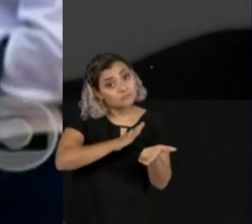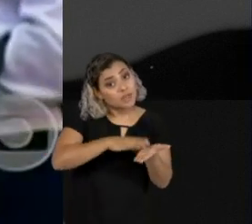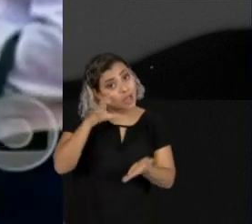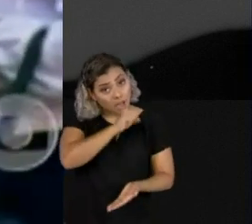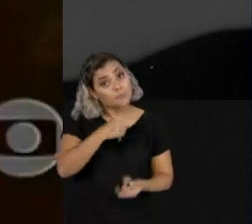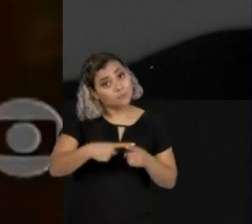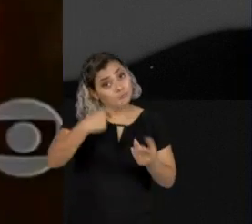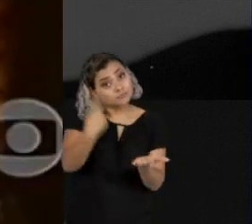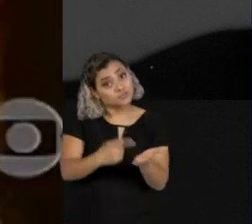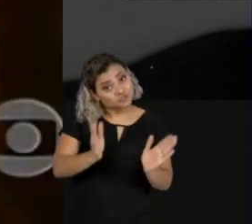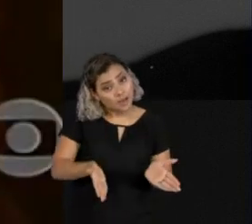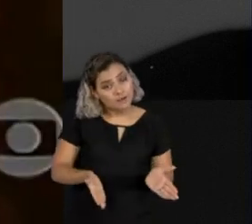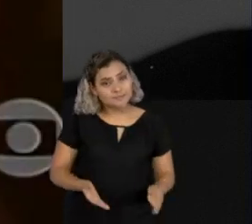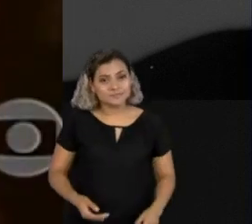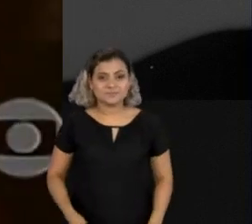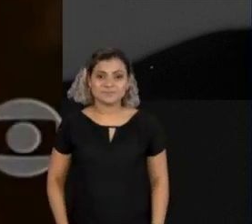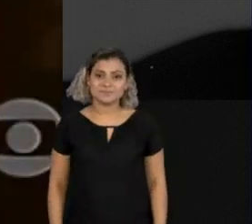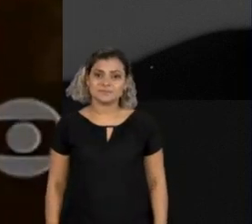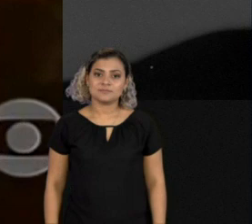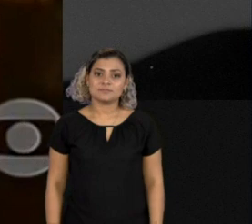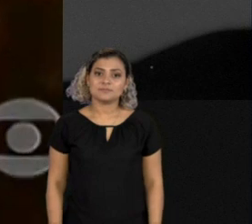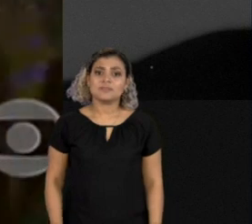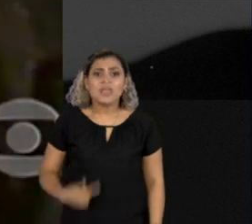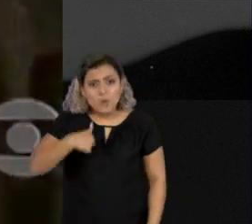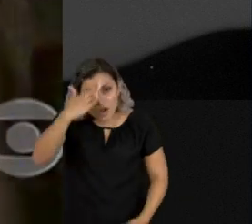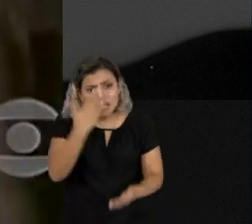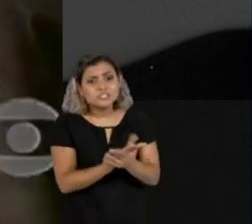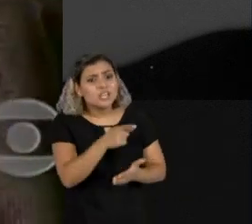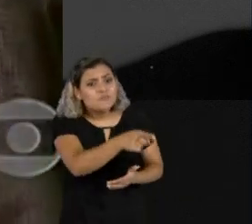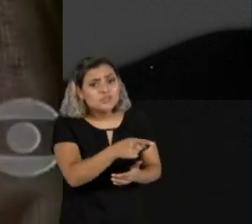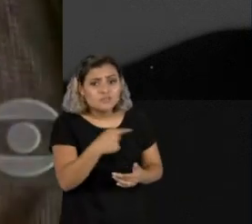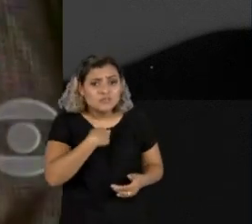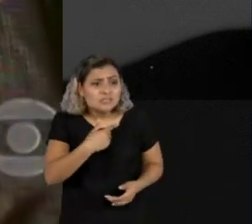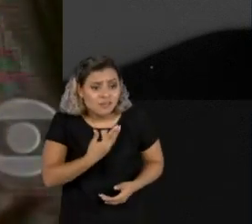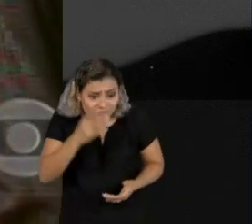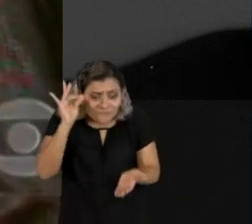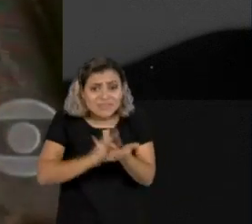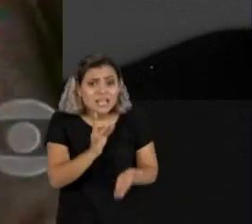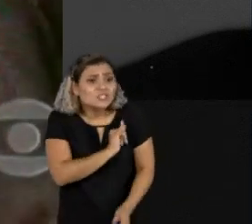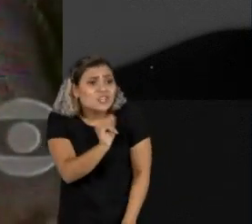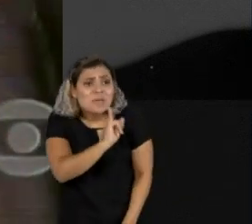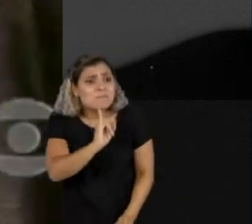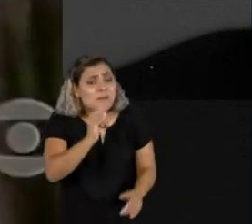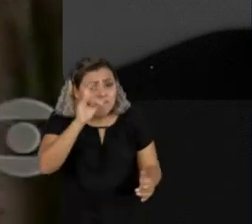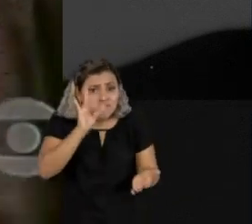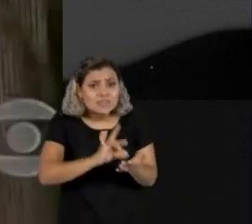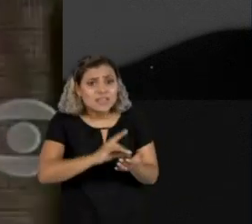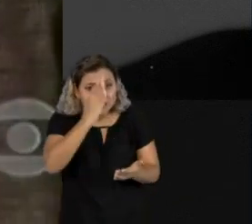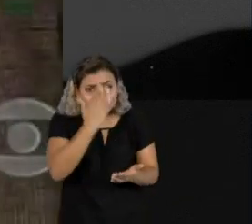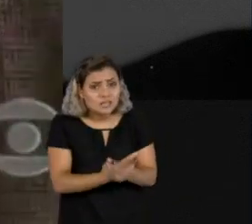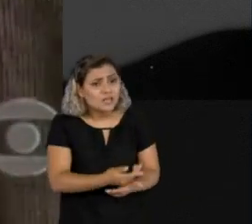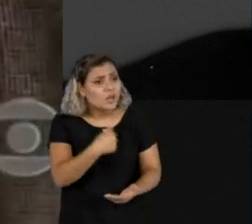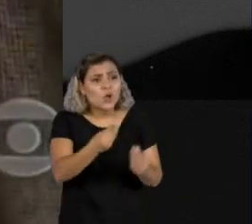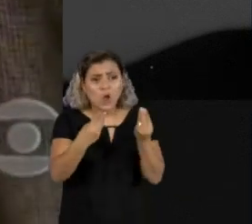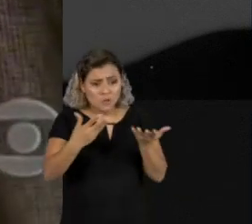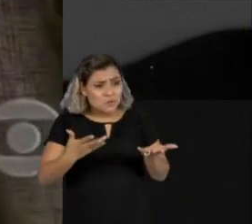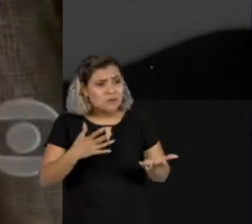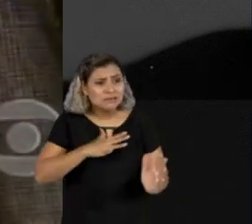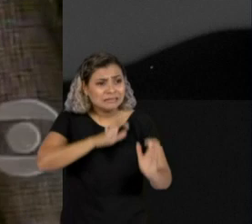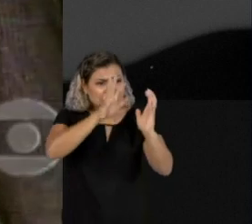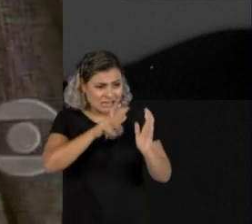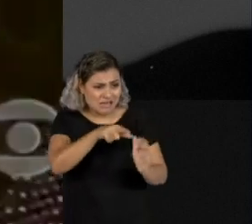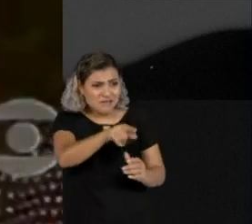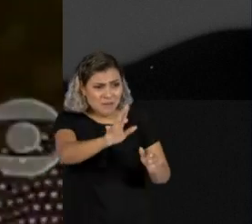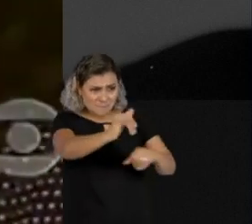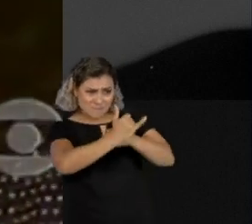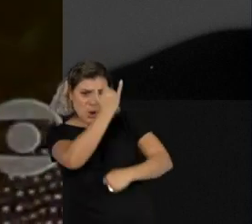já tá marcada. Eu te tratei e acreditei em você como se você fosse a minha verdadeira irmã. Eu não vou criar dentro dessa casa uma